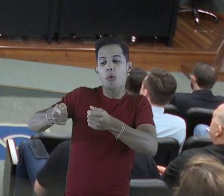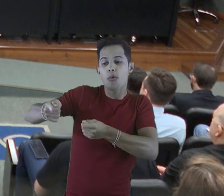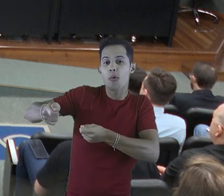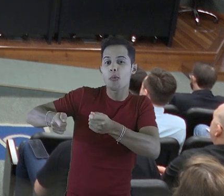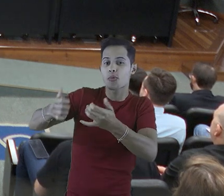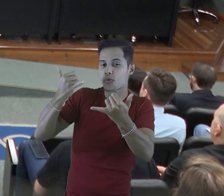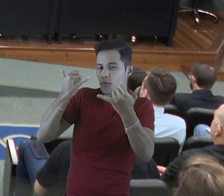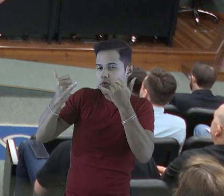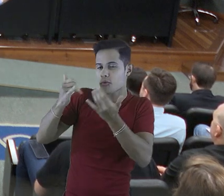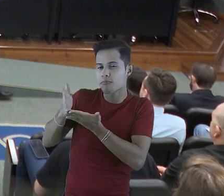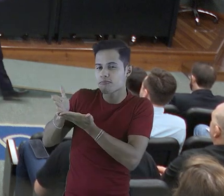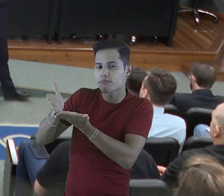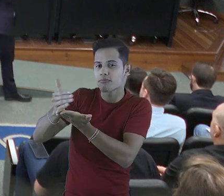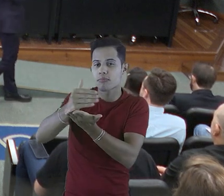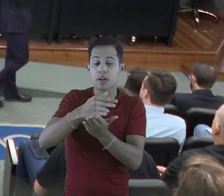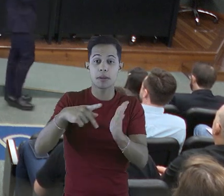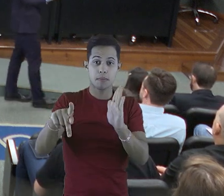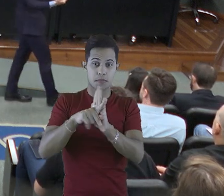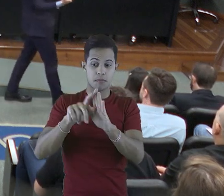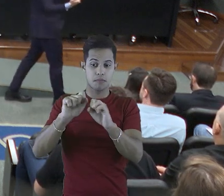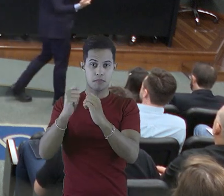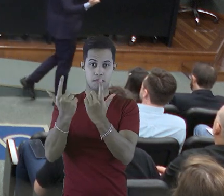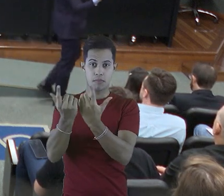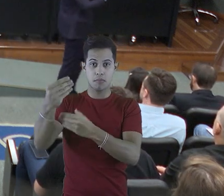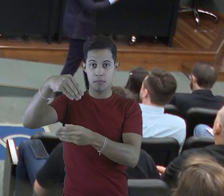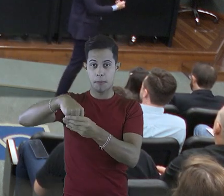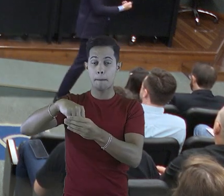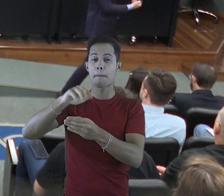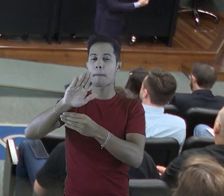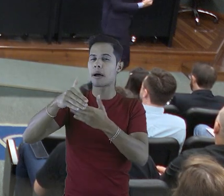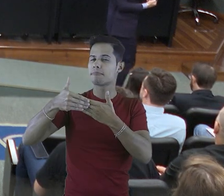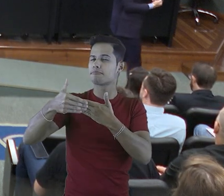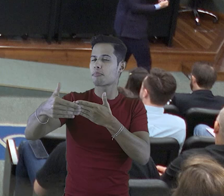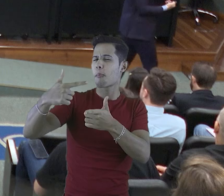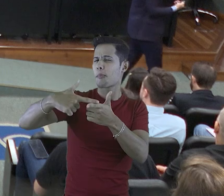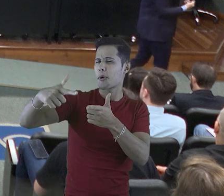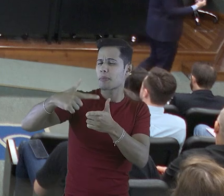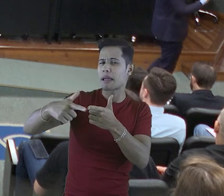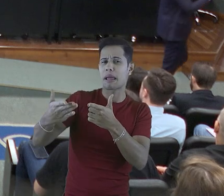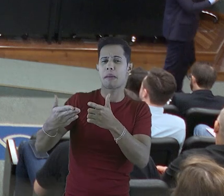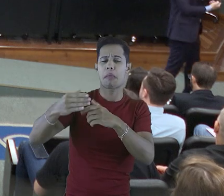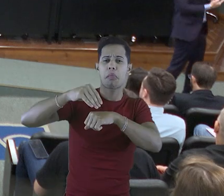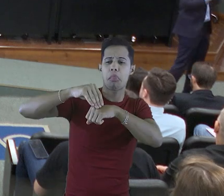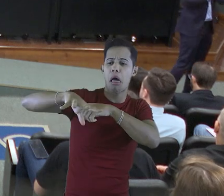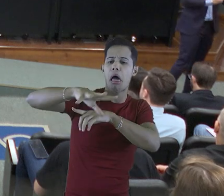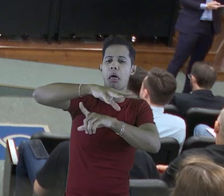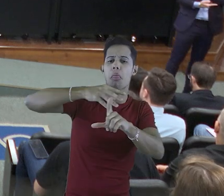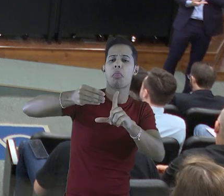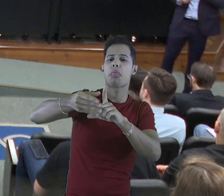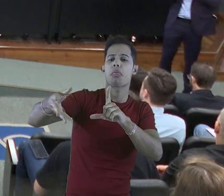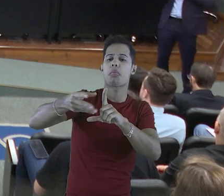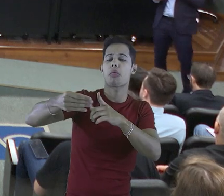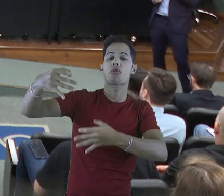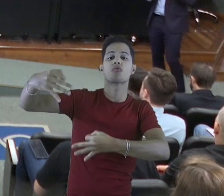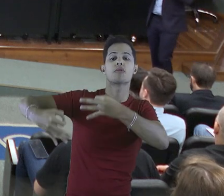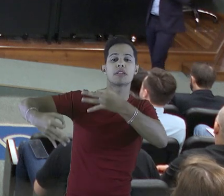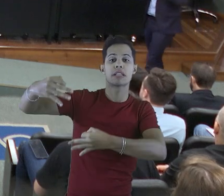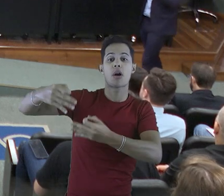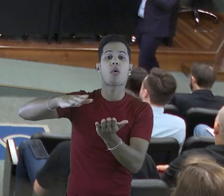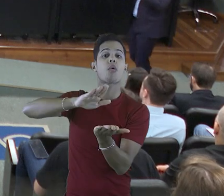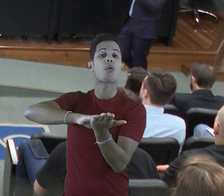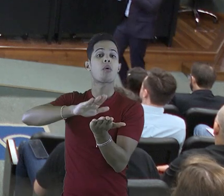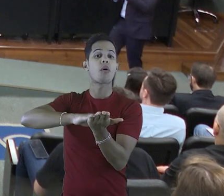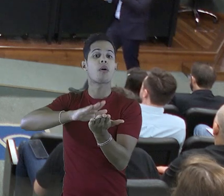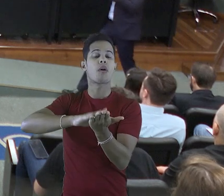A Assembleia Legislativa é controladora dos dados que a Assembleia trata. Mas, se der um problema, se der um vazamento, eu entro com a ação